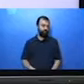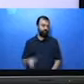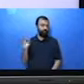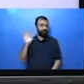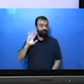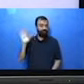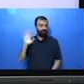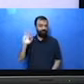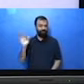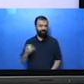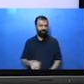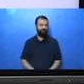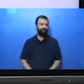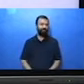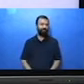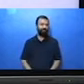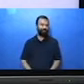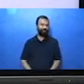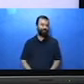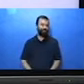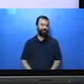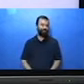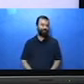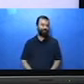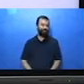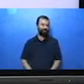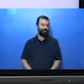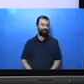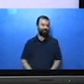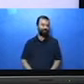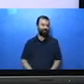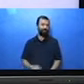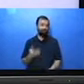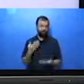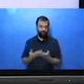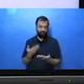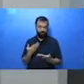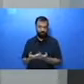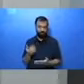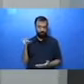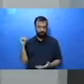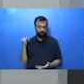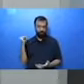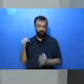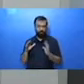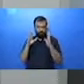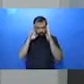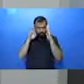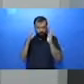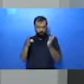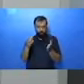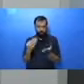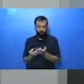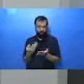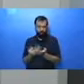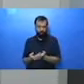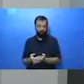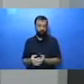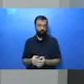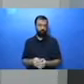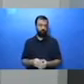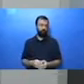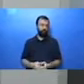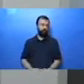Até a próxima aula, alunos da EJA, Fundamental 1. Estudem, prestem atenção nas aulas, acompanhem nossas